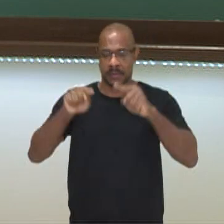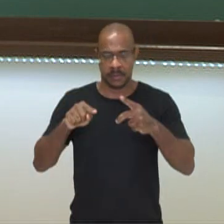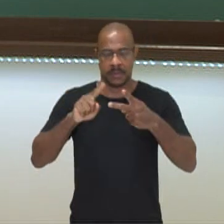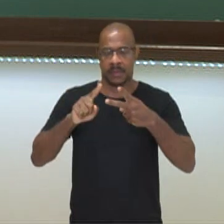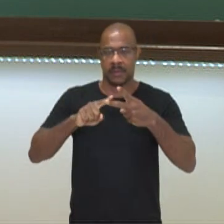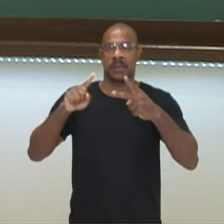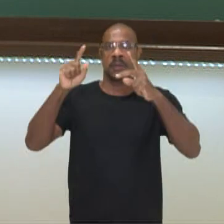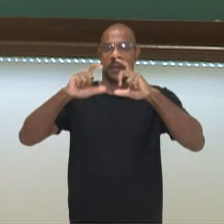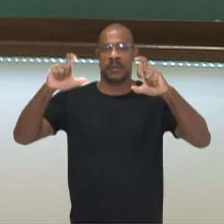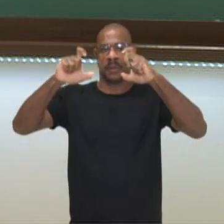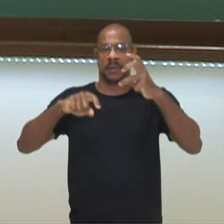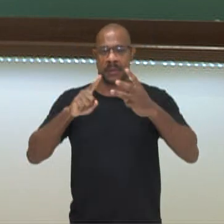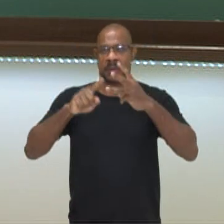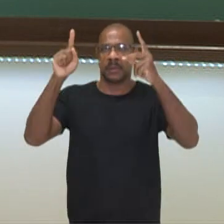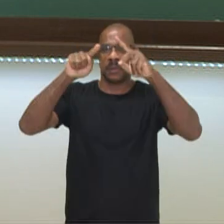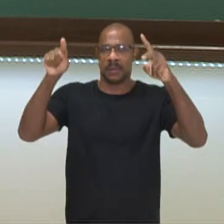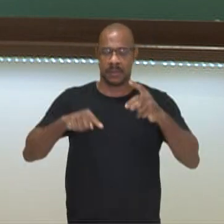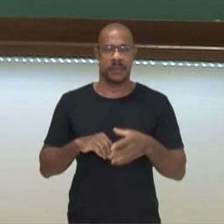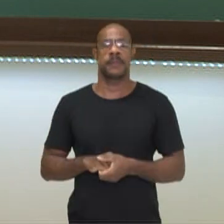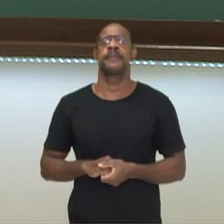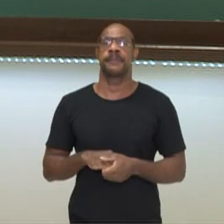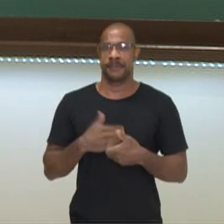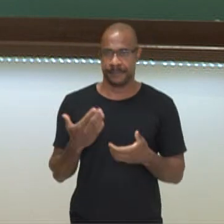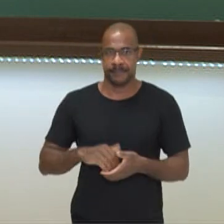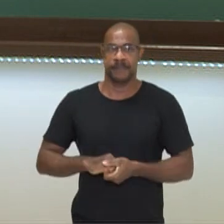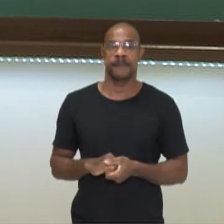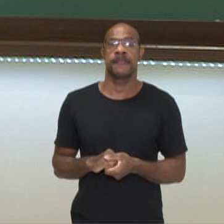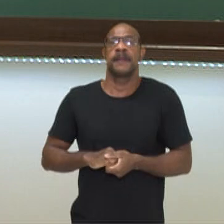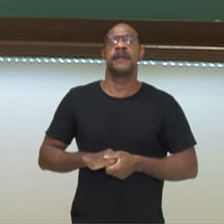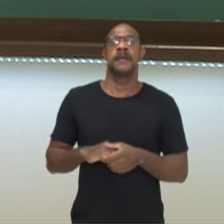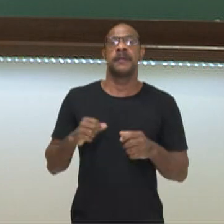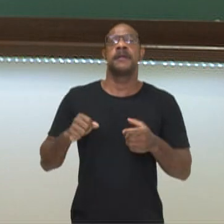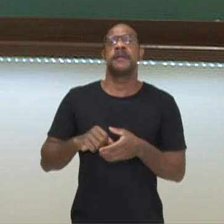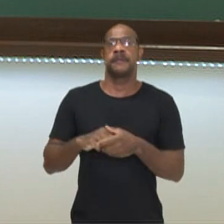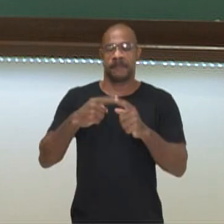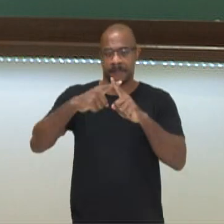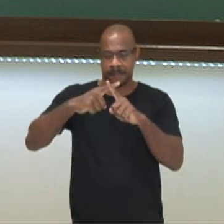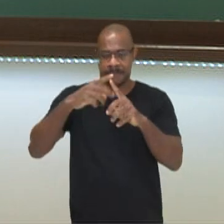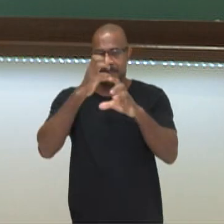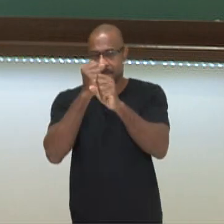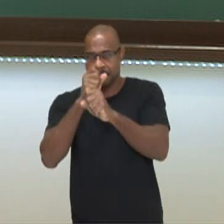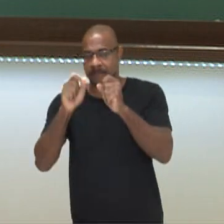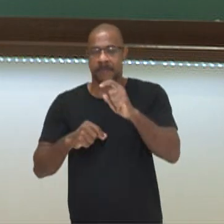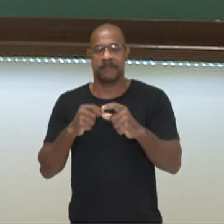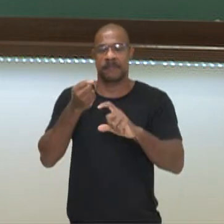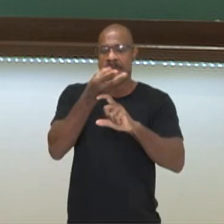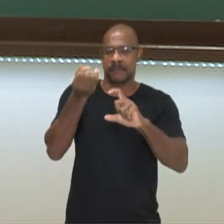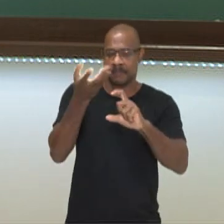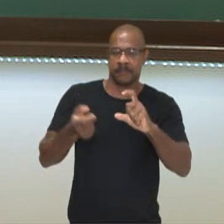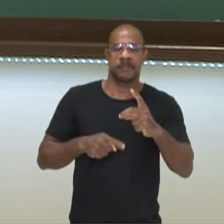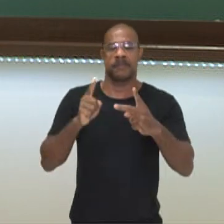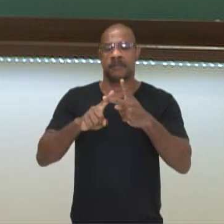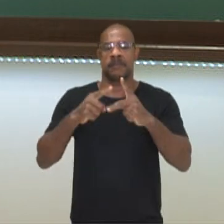depois chaves, e para as operações, potenciação primeiro, depois multiplicação e